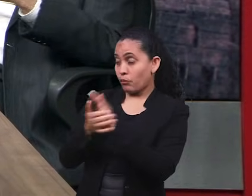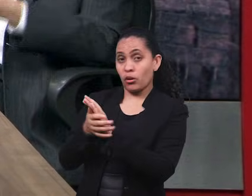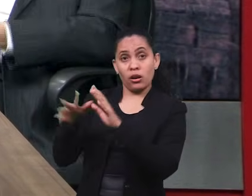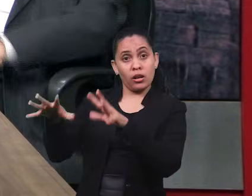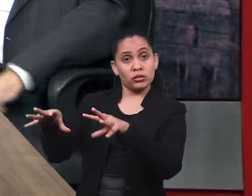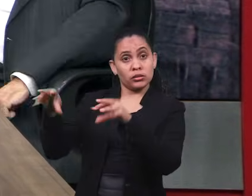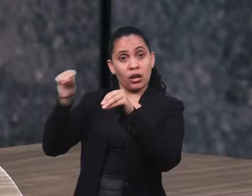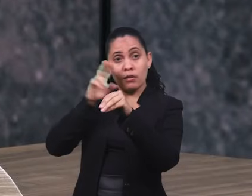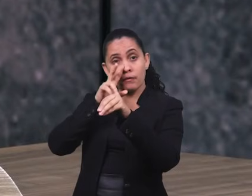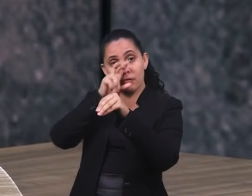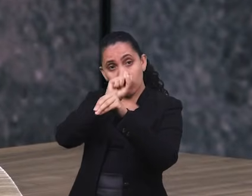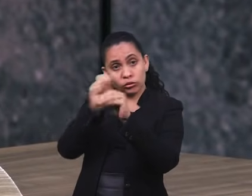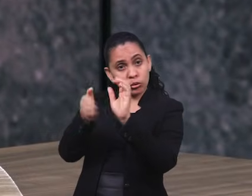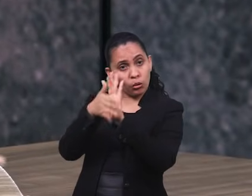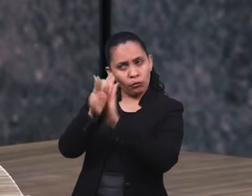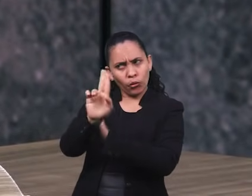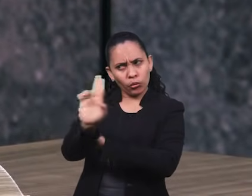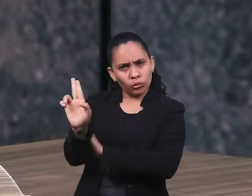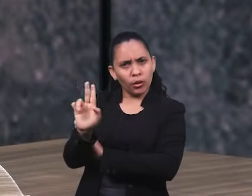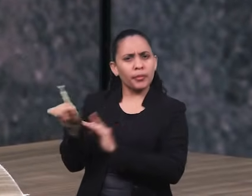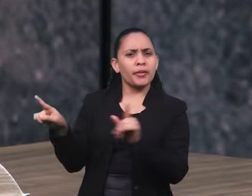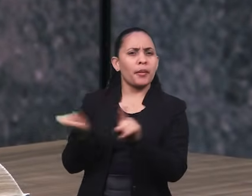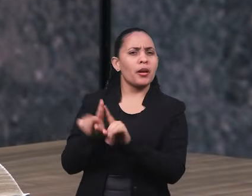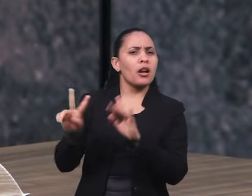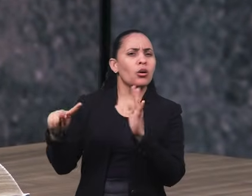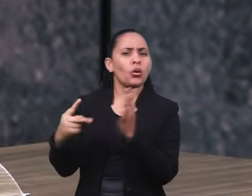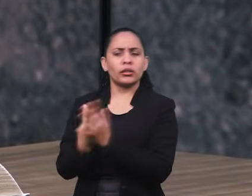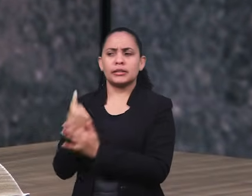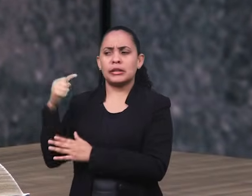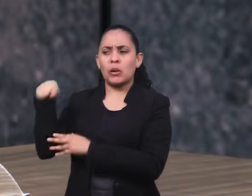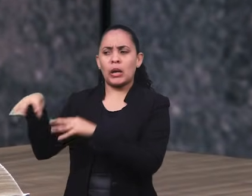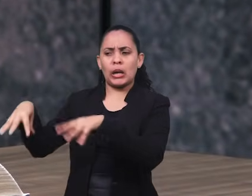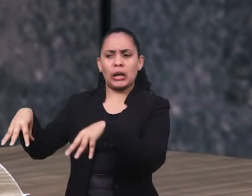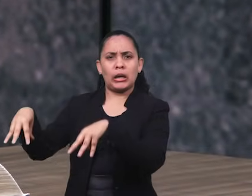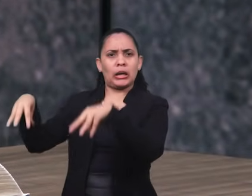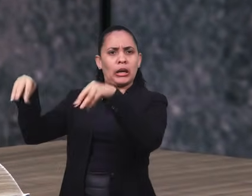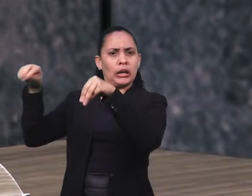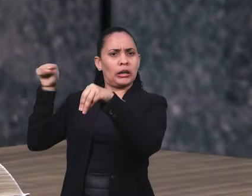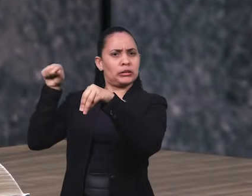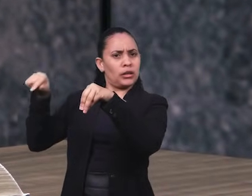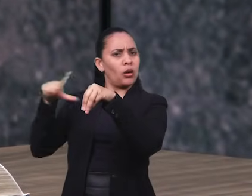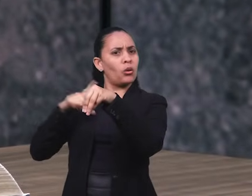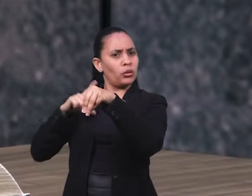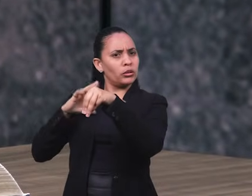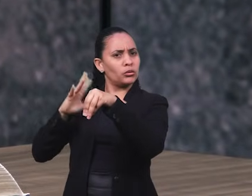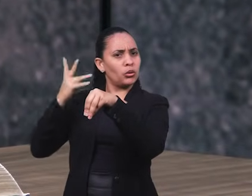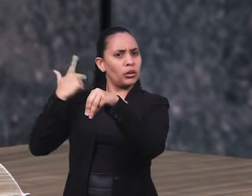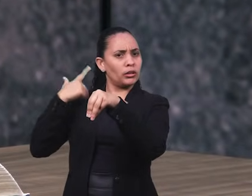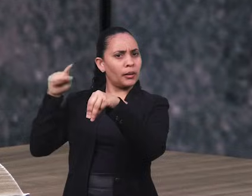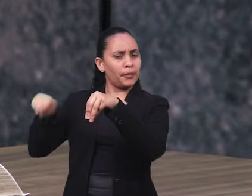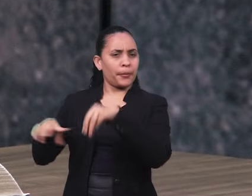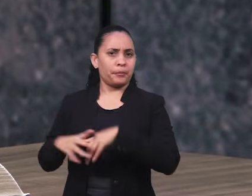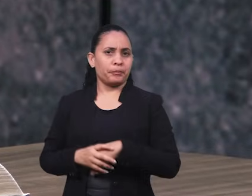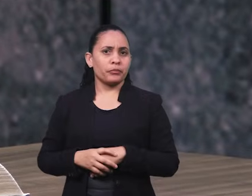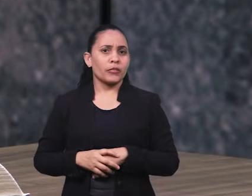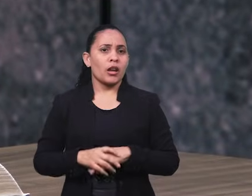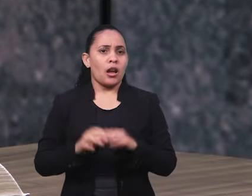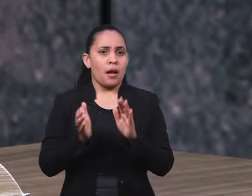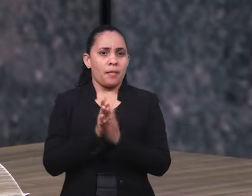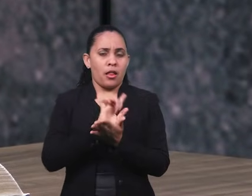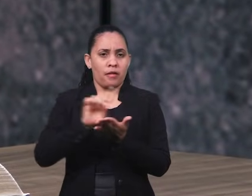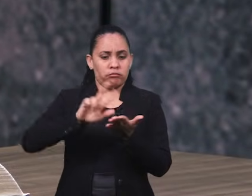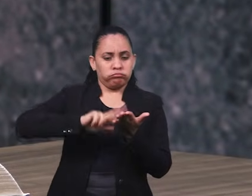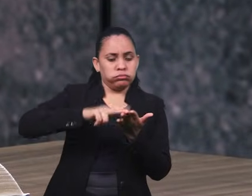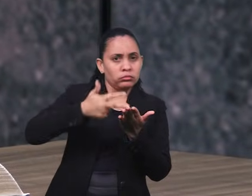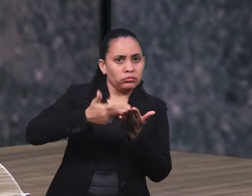Castelo Forte, houve um fato importante ali naquele castelo de Wartburg, que foi a tradução da Bíblia